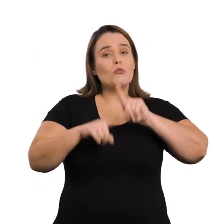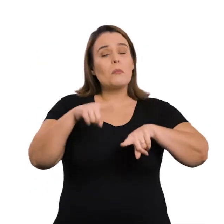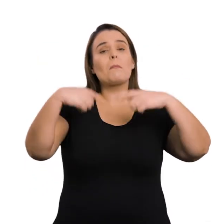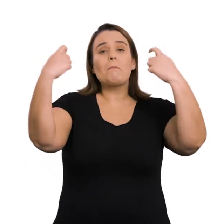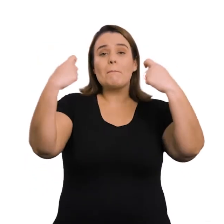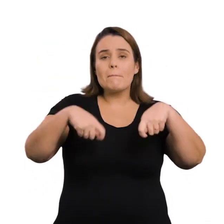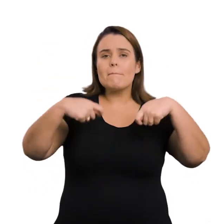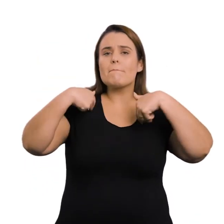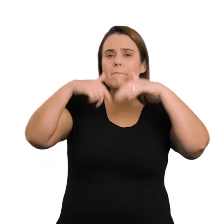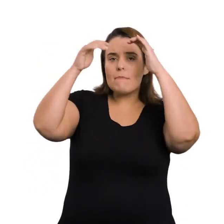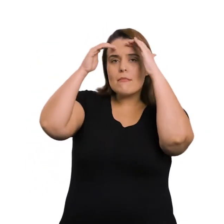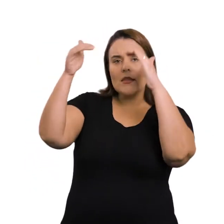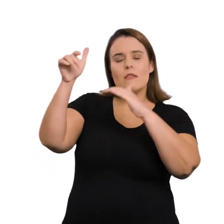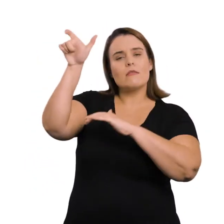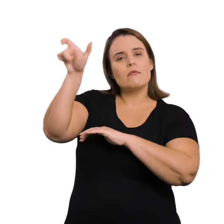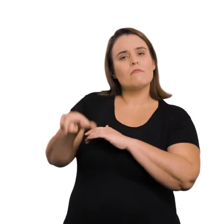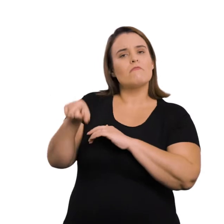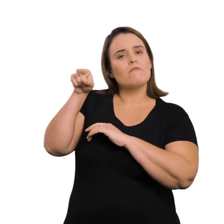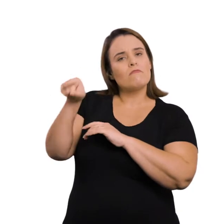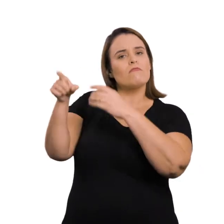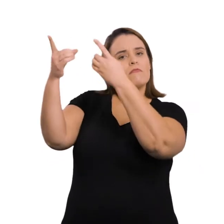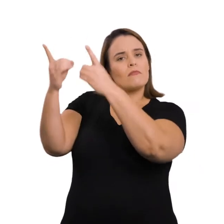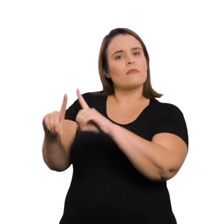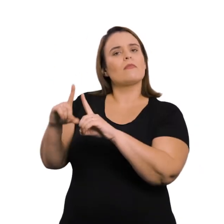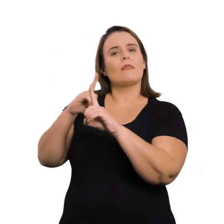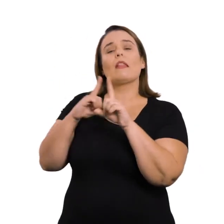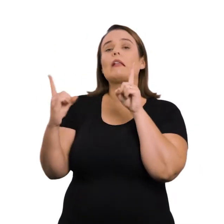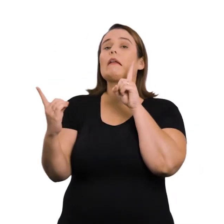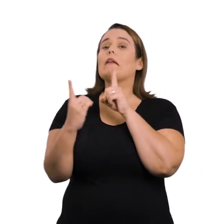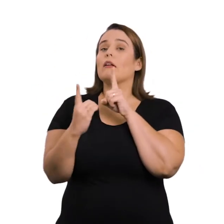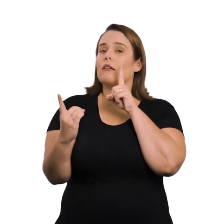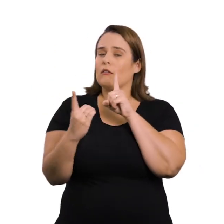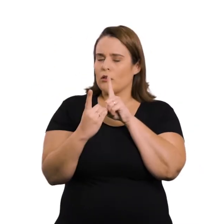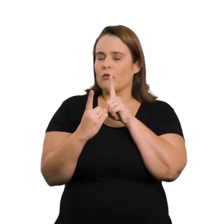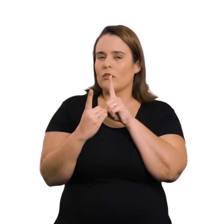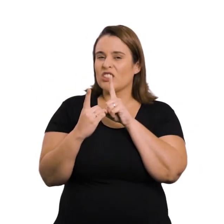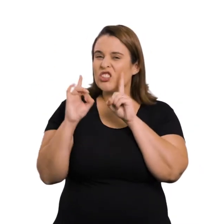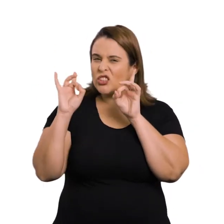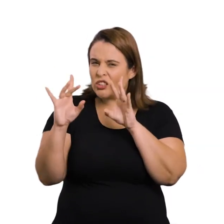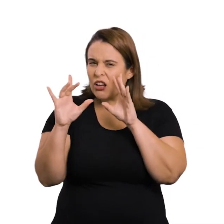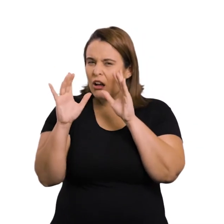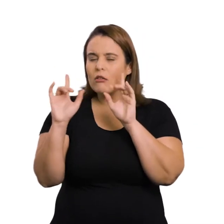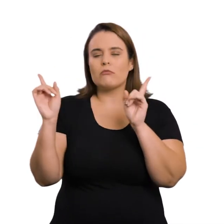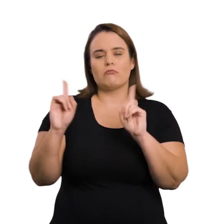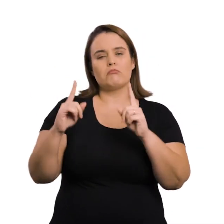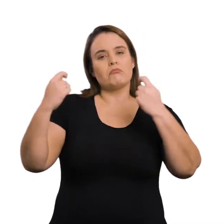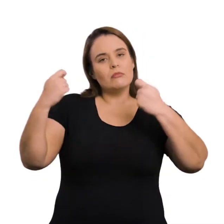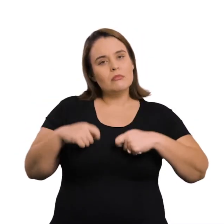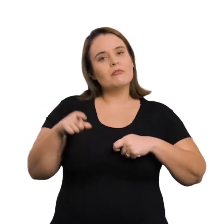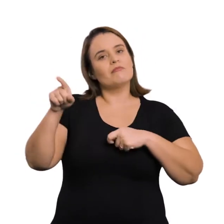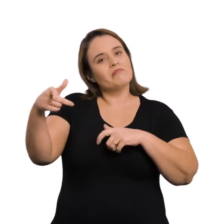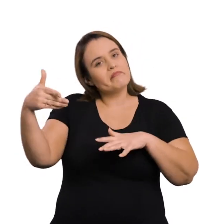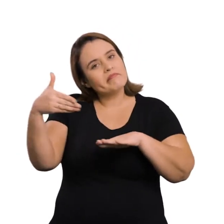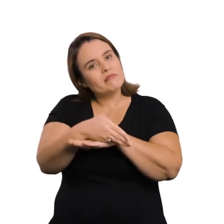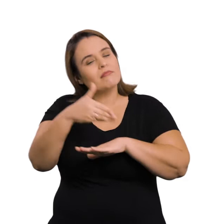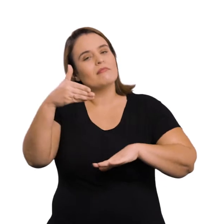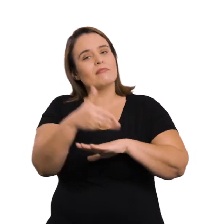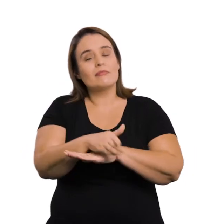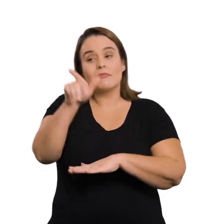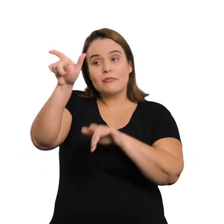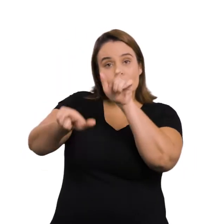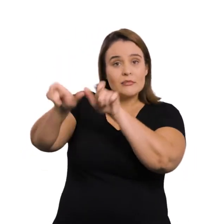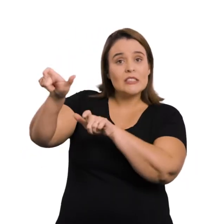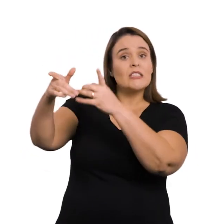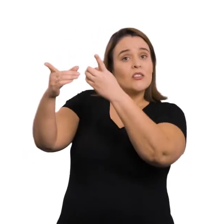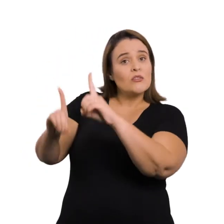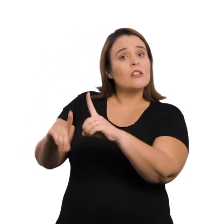e produto deve considerar e atender as pessoas com deficiência e, mais do que isso, deve contar com a